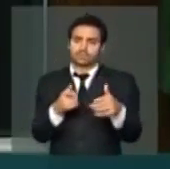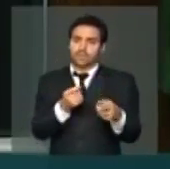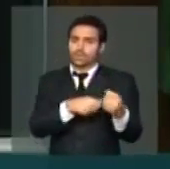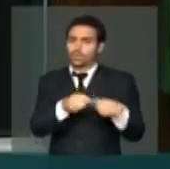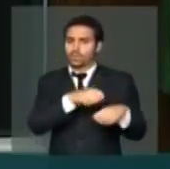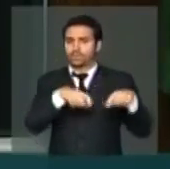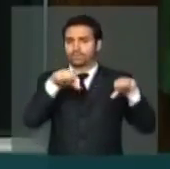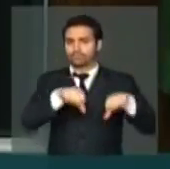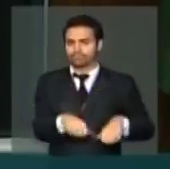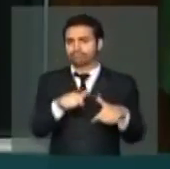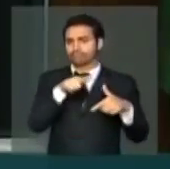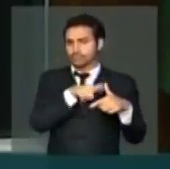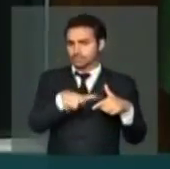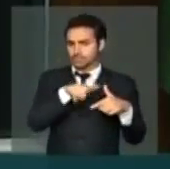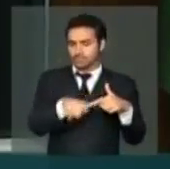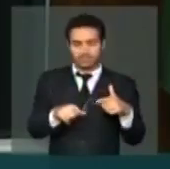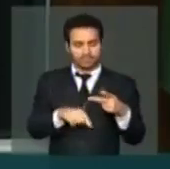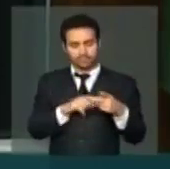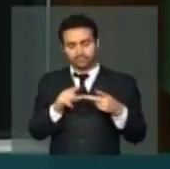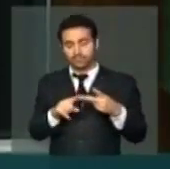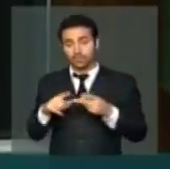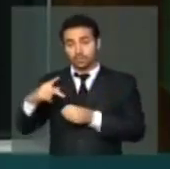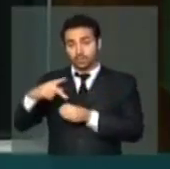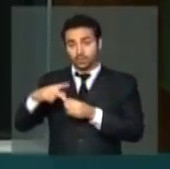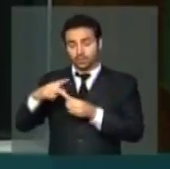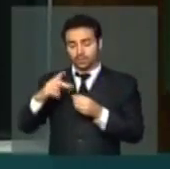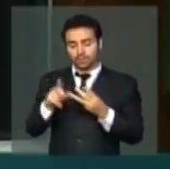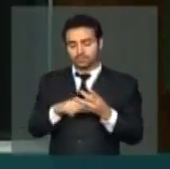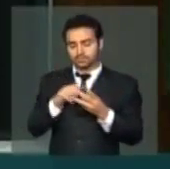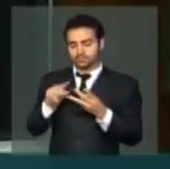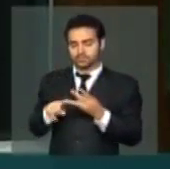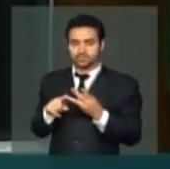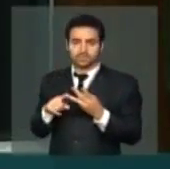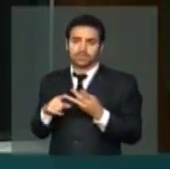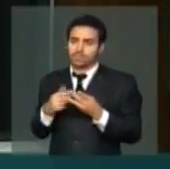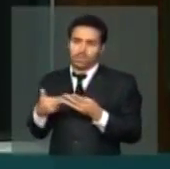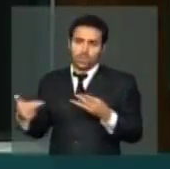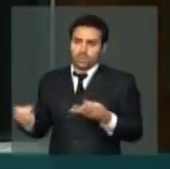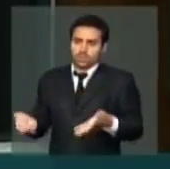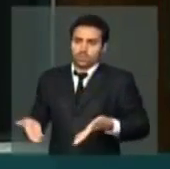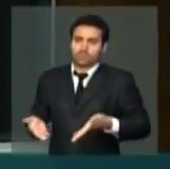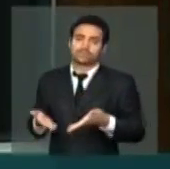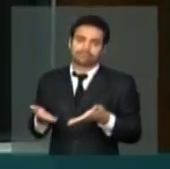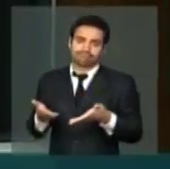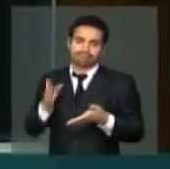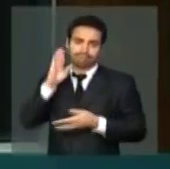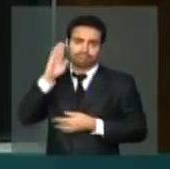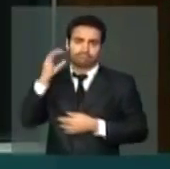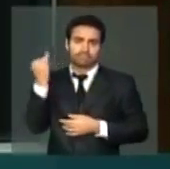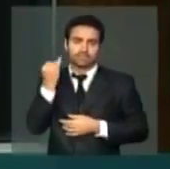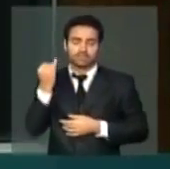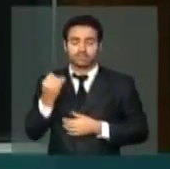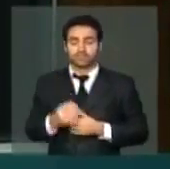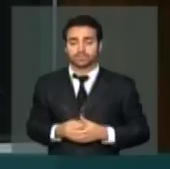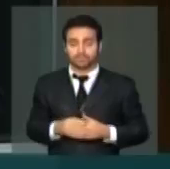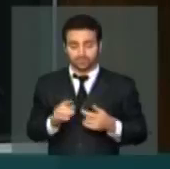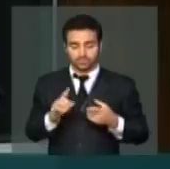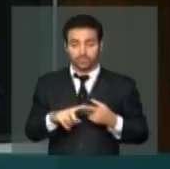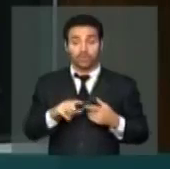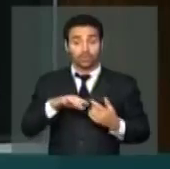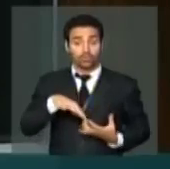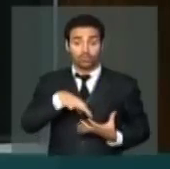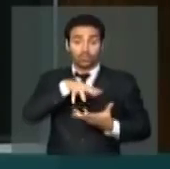a situação da Petrobras, das questões que hoje são fundamentais em nosso país. A crise econômica